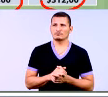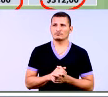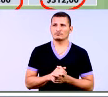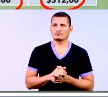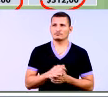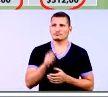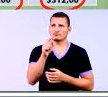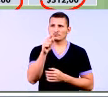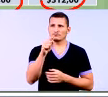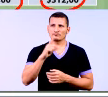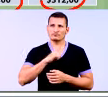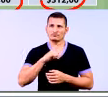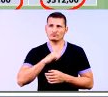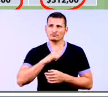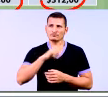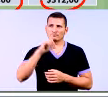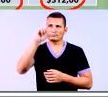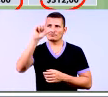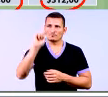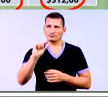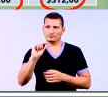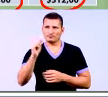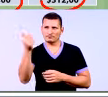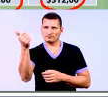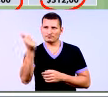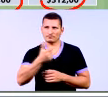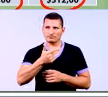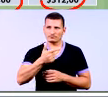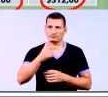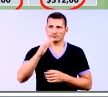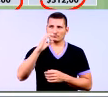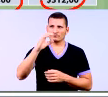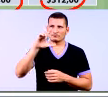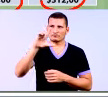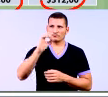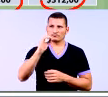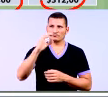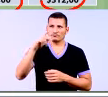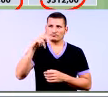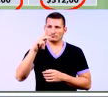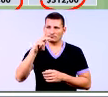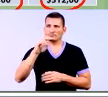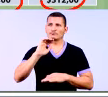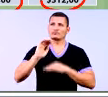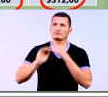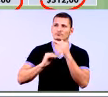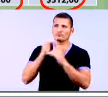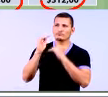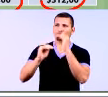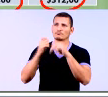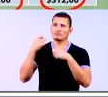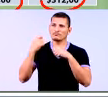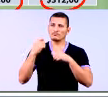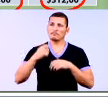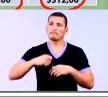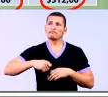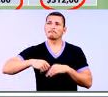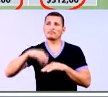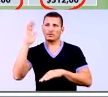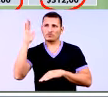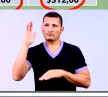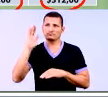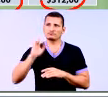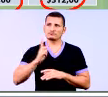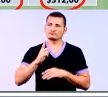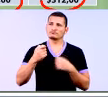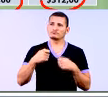ele tem um clock menor do que esse. Mas a evolução não tinha que ser maior? Não necessariamente. O que